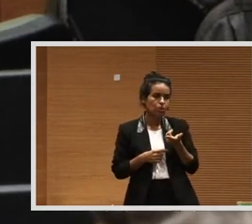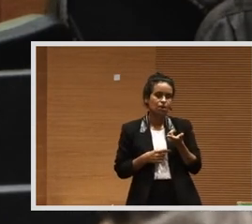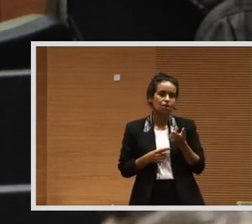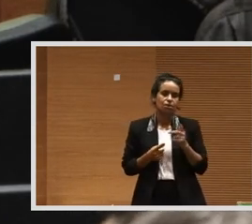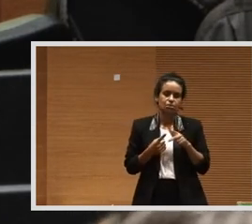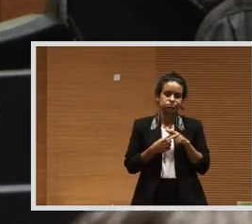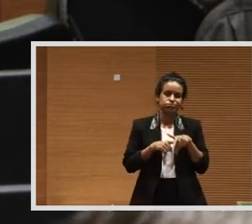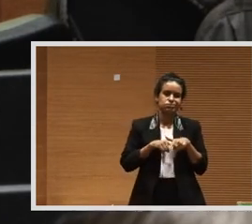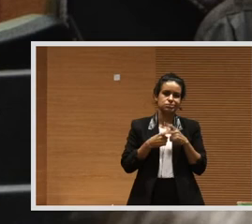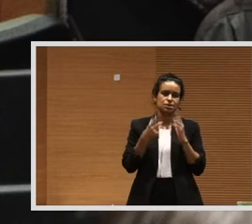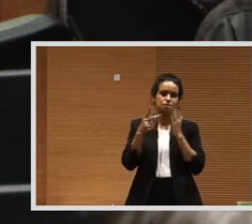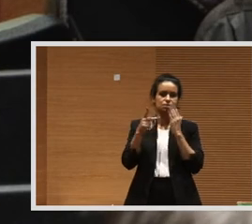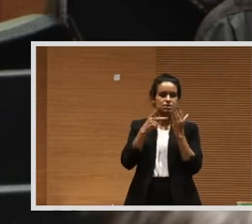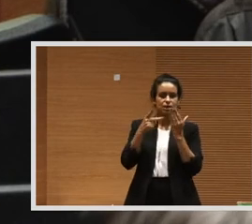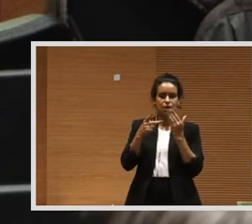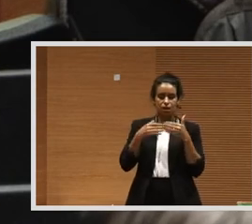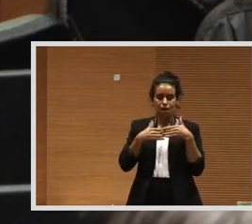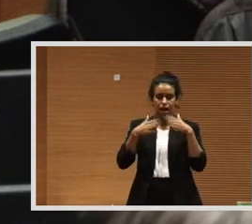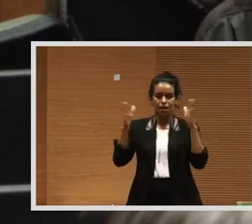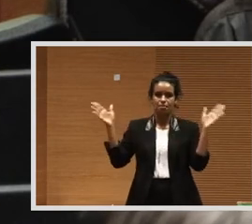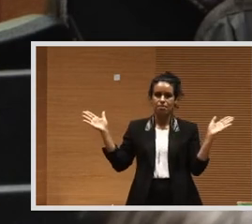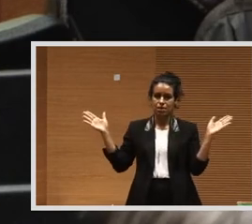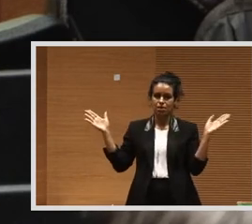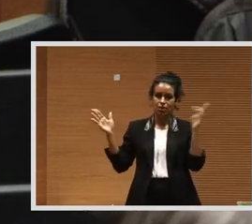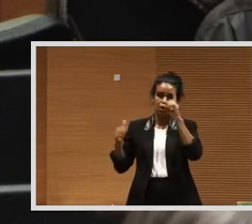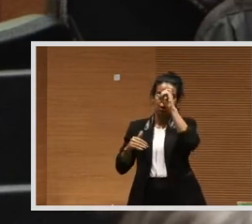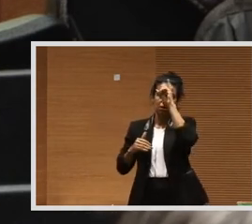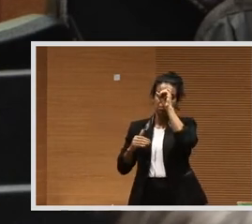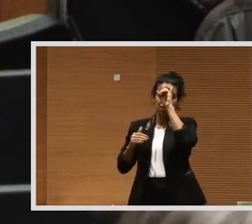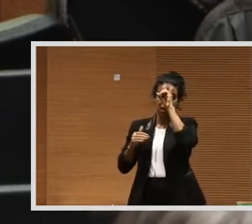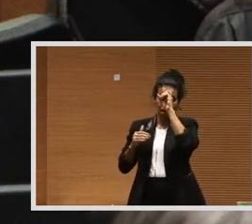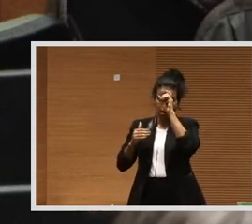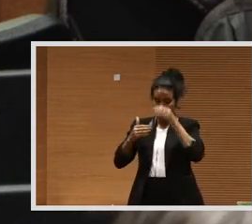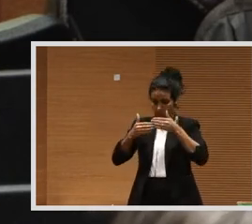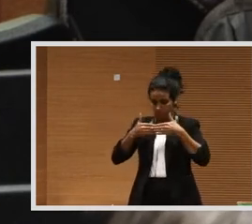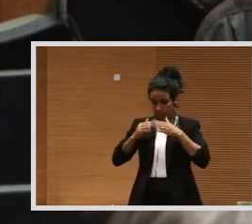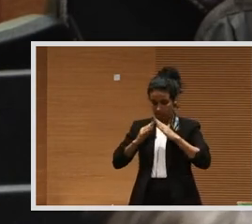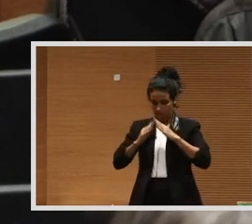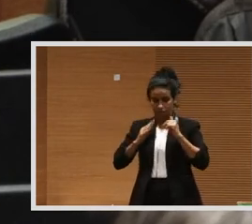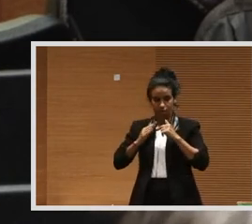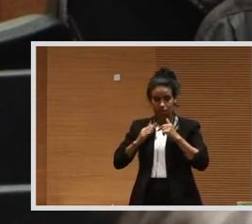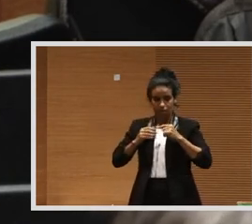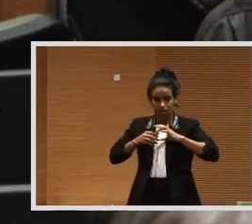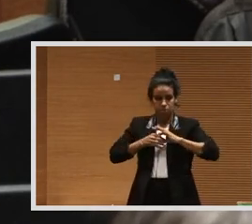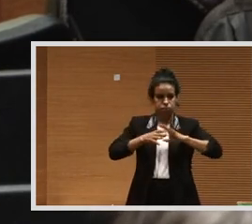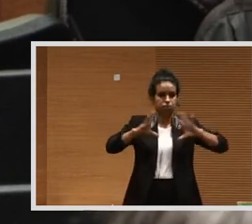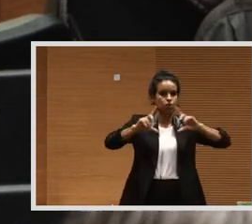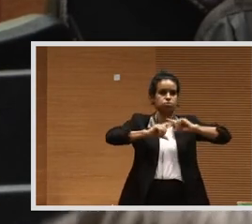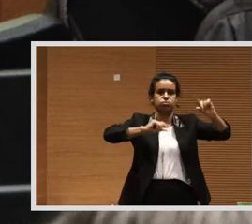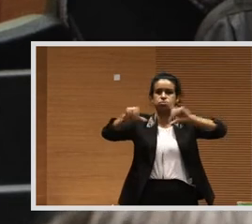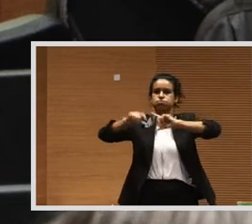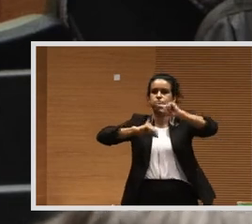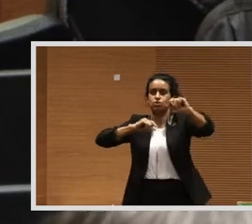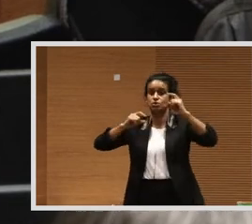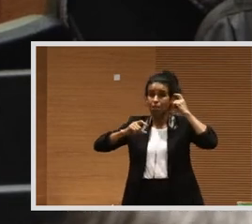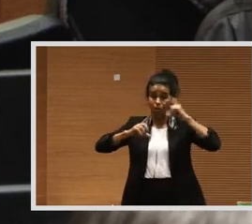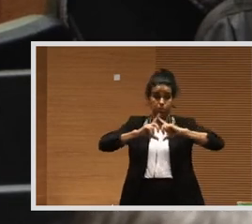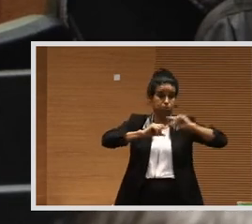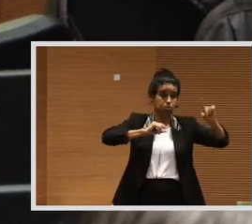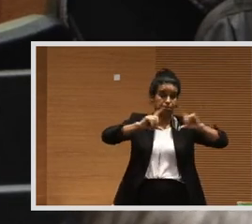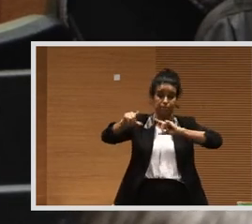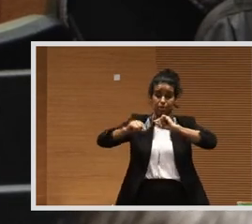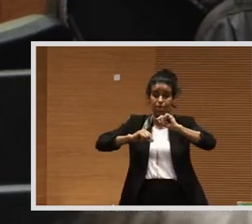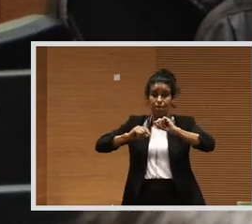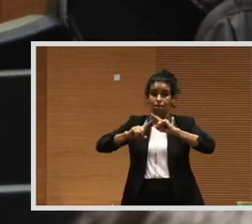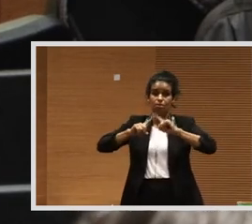psiquiátrica, né, abriu as portas dos manicômios, saíram os pacientes, mas os psiquiatras ficaram dentro. Né. Então, quer dizer, o interessante